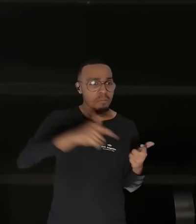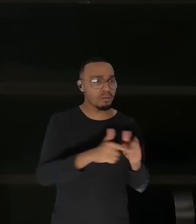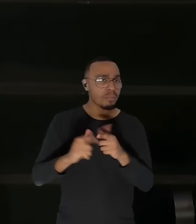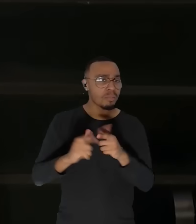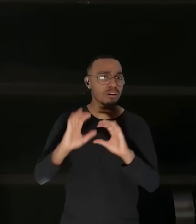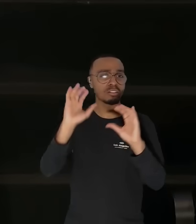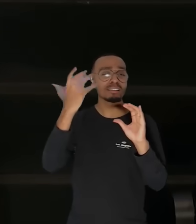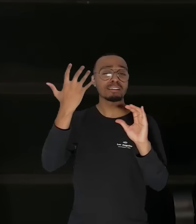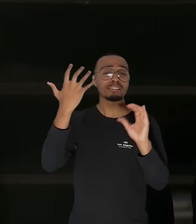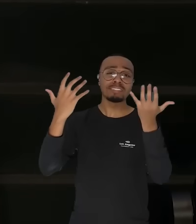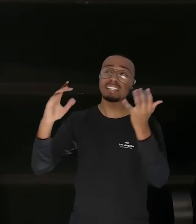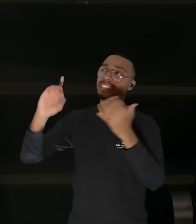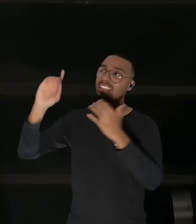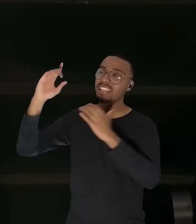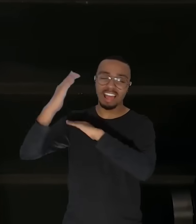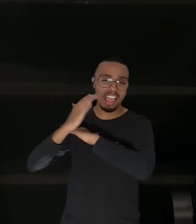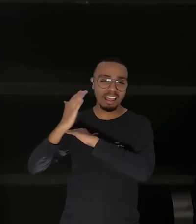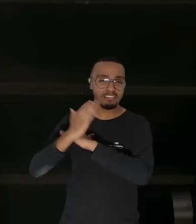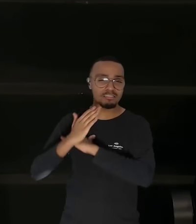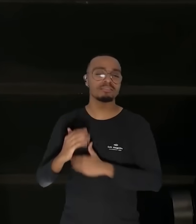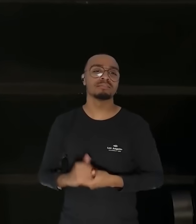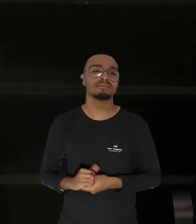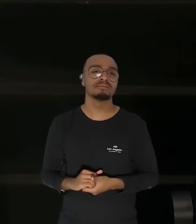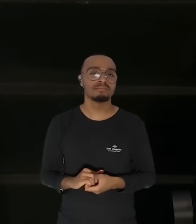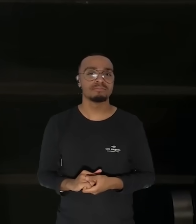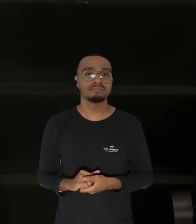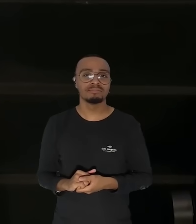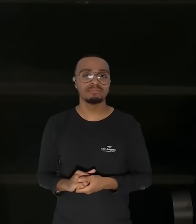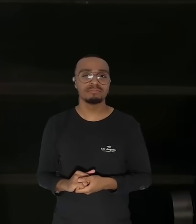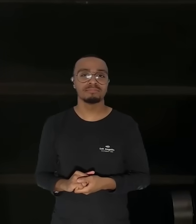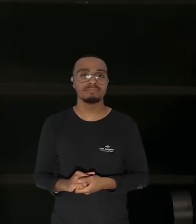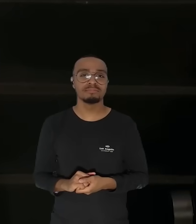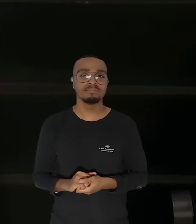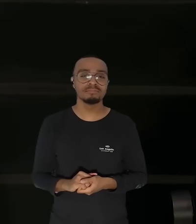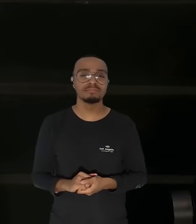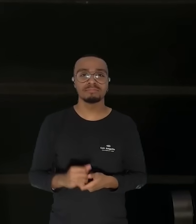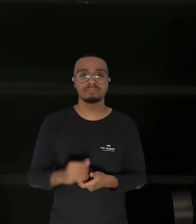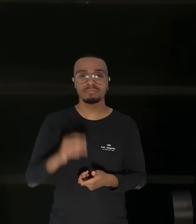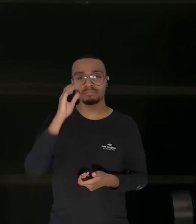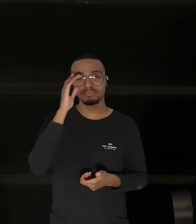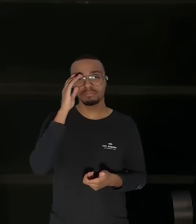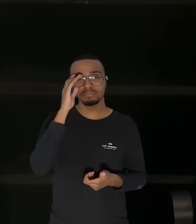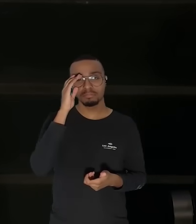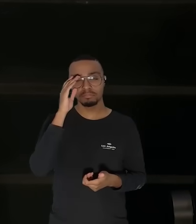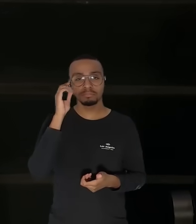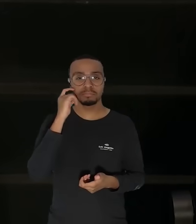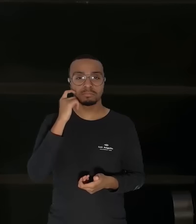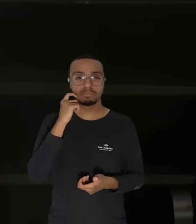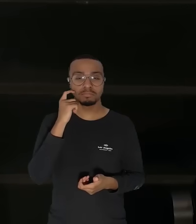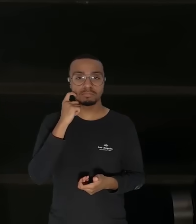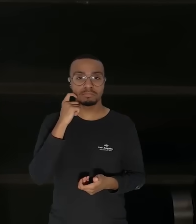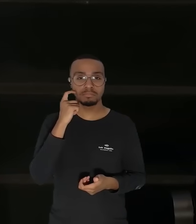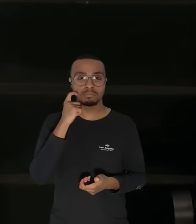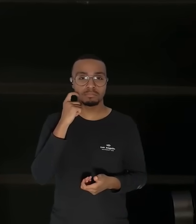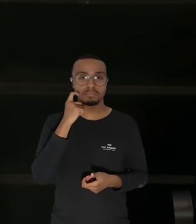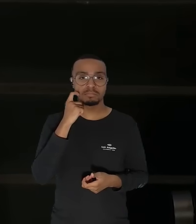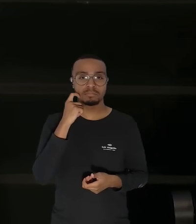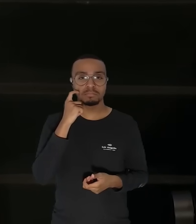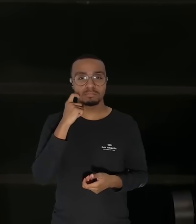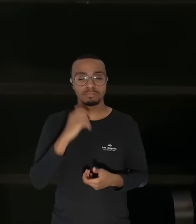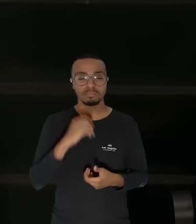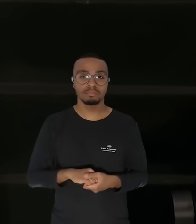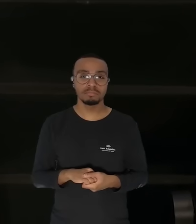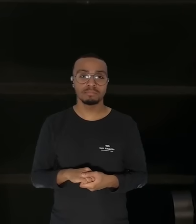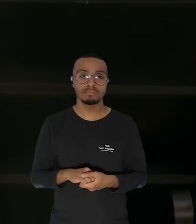Se você quiser procurar Deus, olhe para a sua tempestade. Pegue a maior crise da